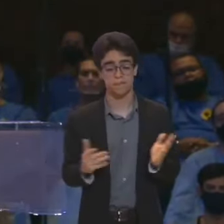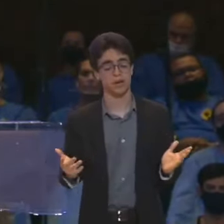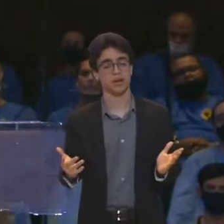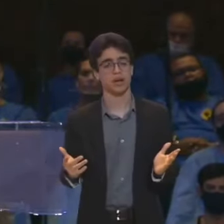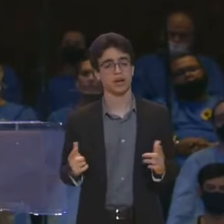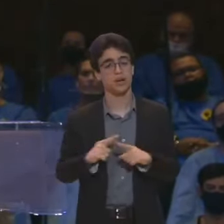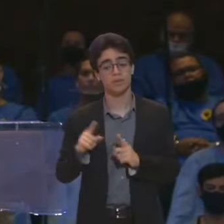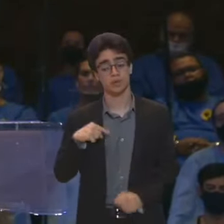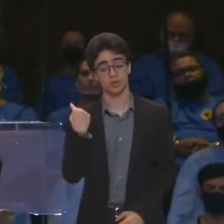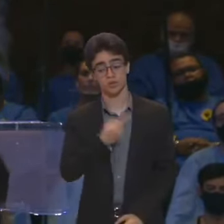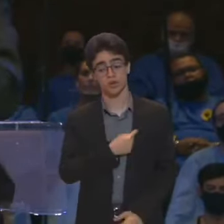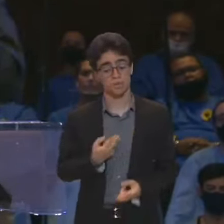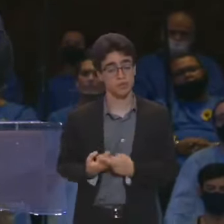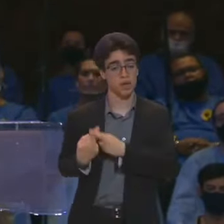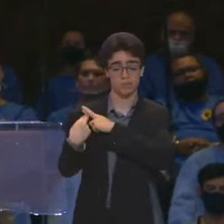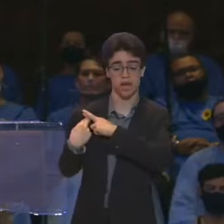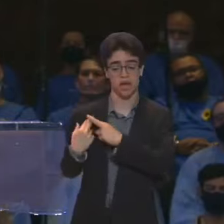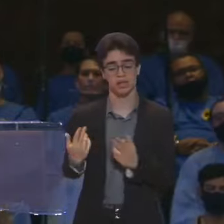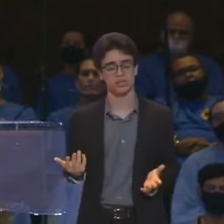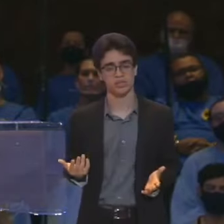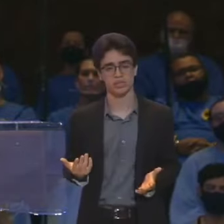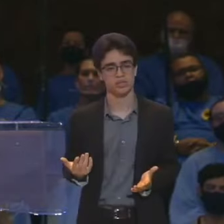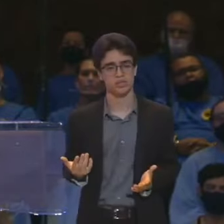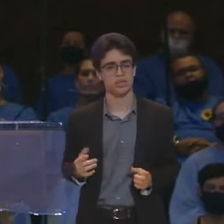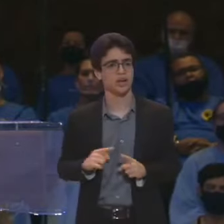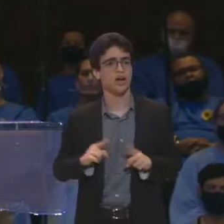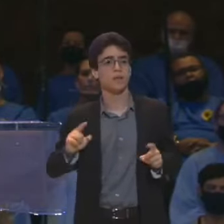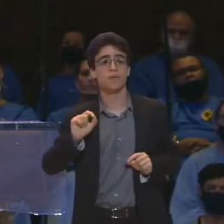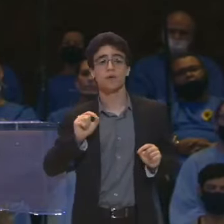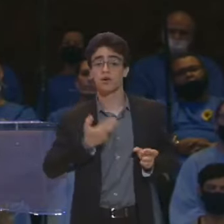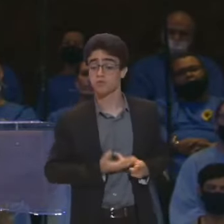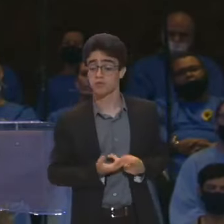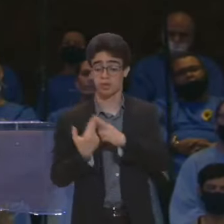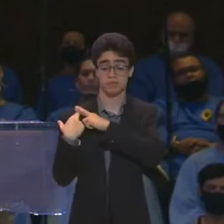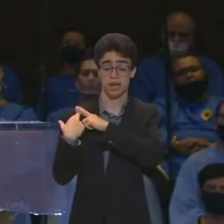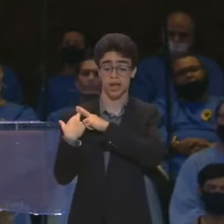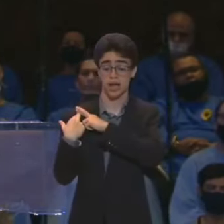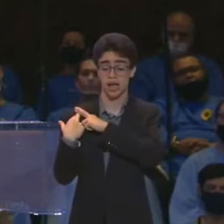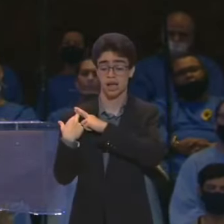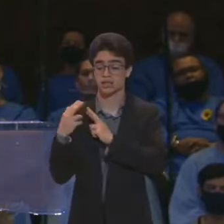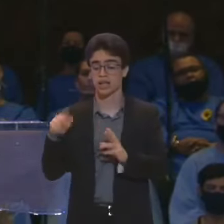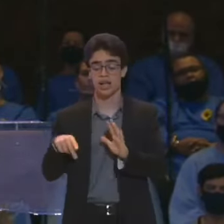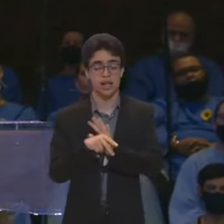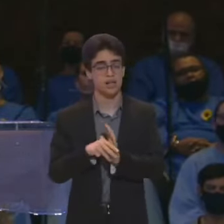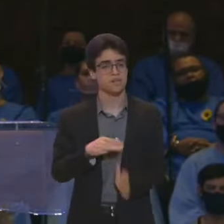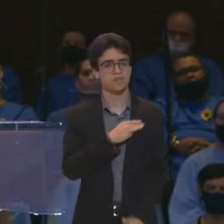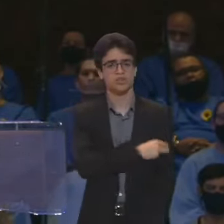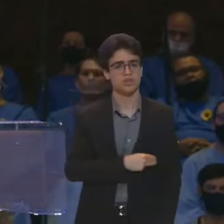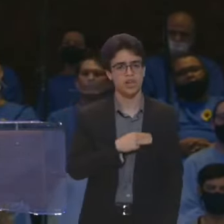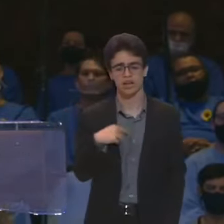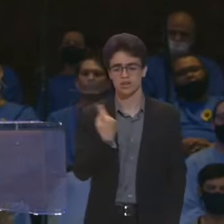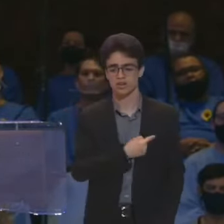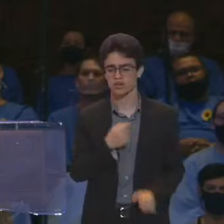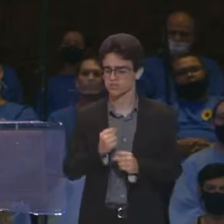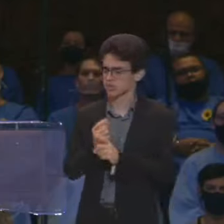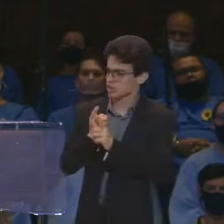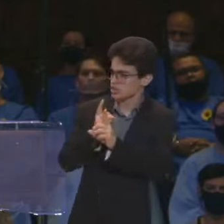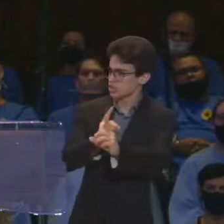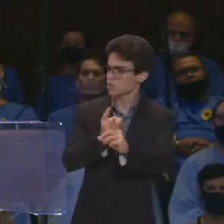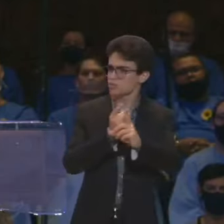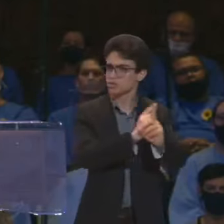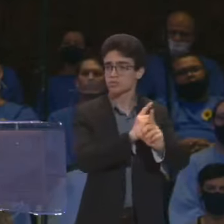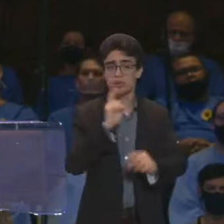Essa é a nossa chamada, a nossa missão. Não tem jeito. Veja bem, a tarefa missionária nossa de fazer outros discípulos é